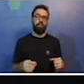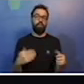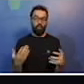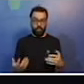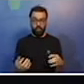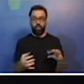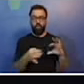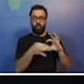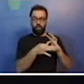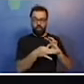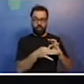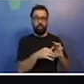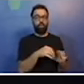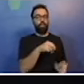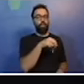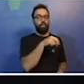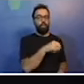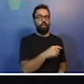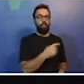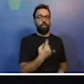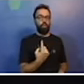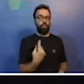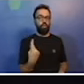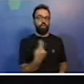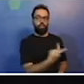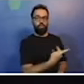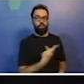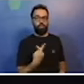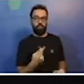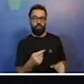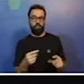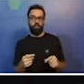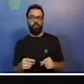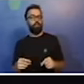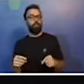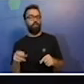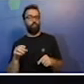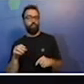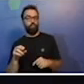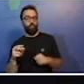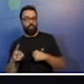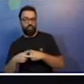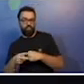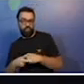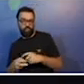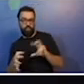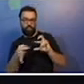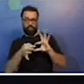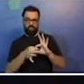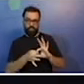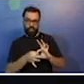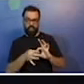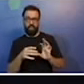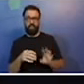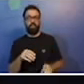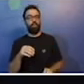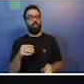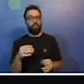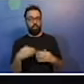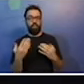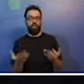somos. Verbo ser, no plural, concordando com a primeira pessoa do plural,